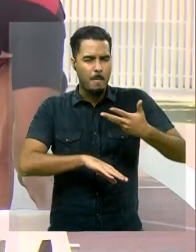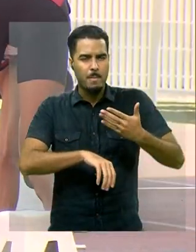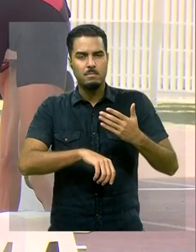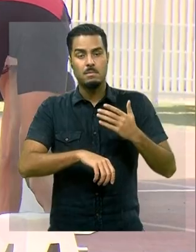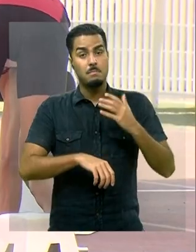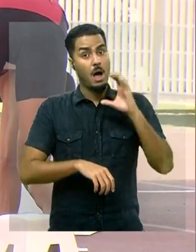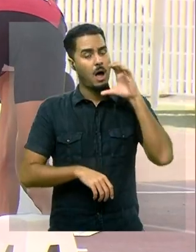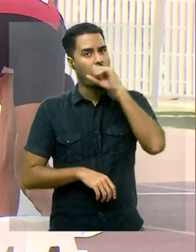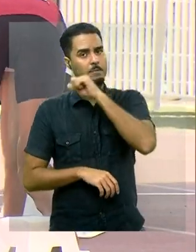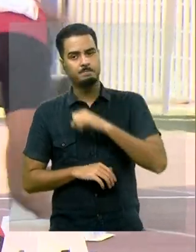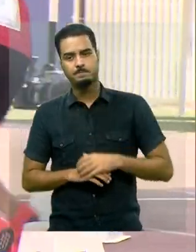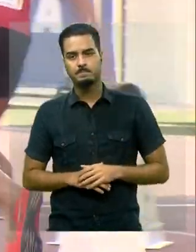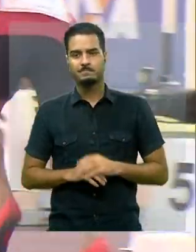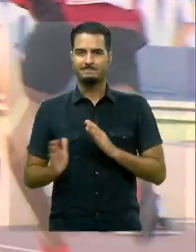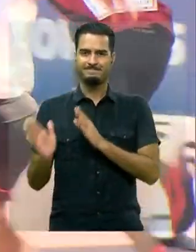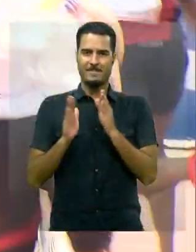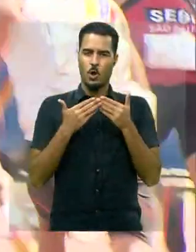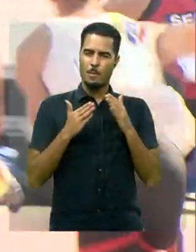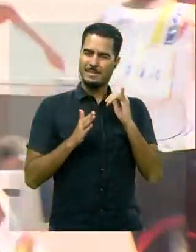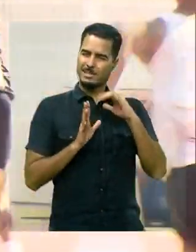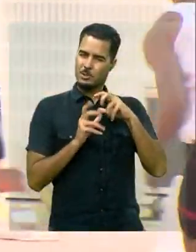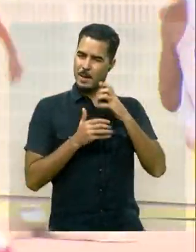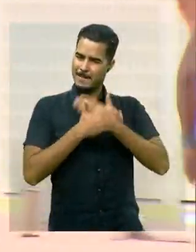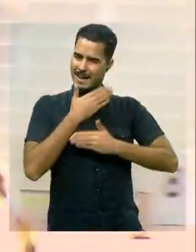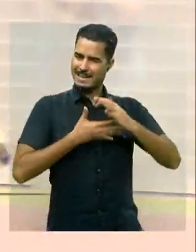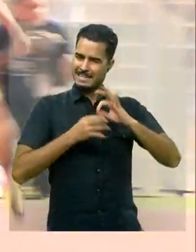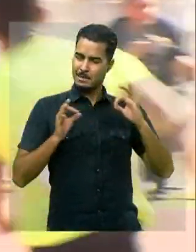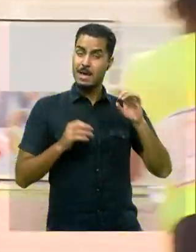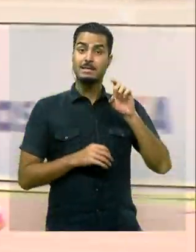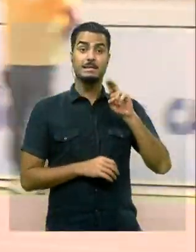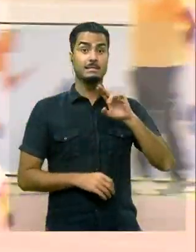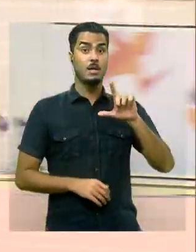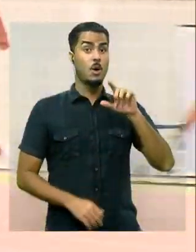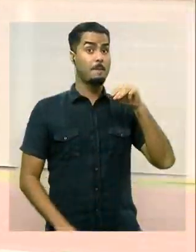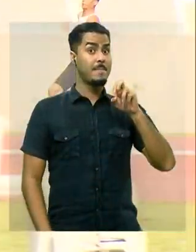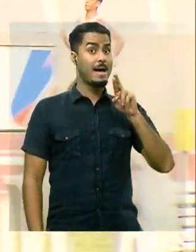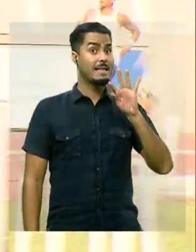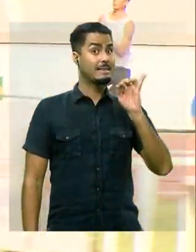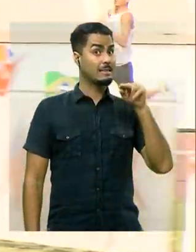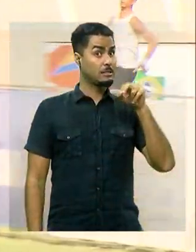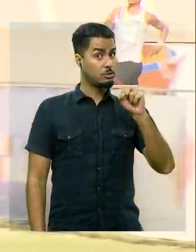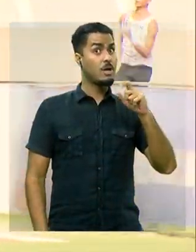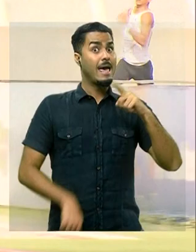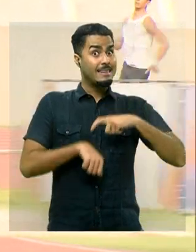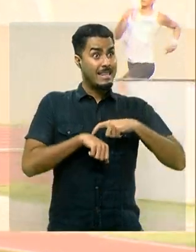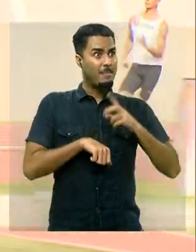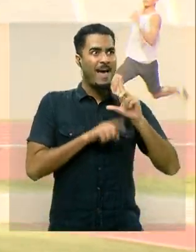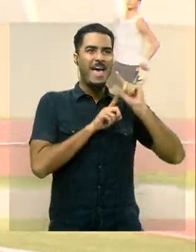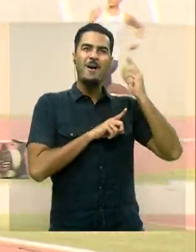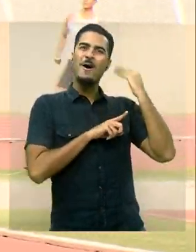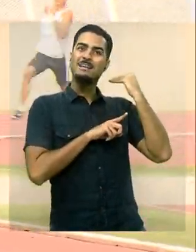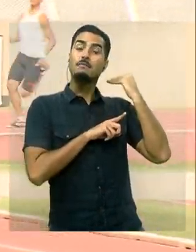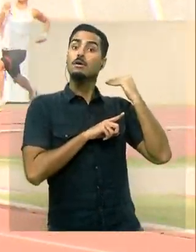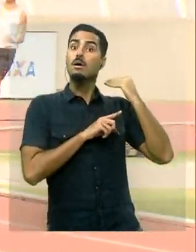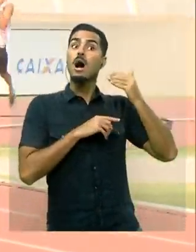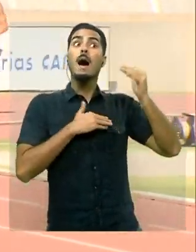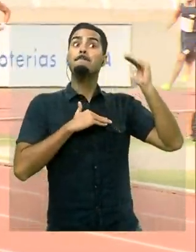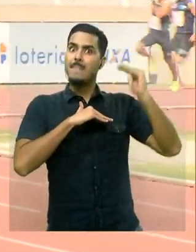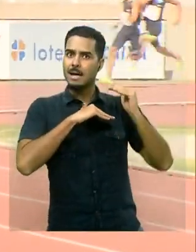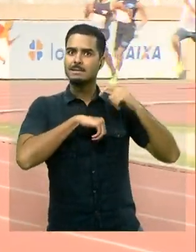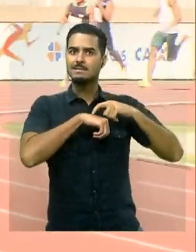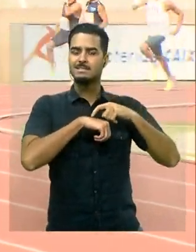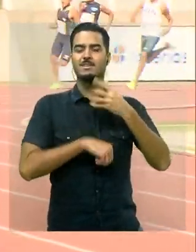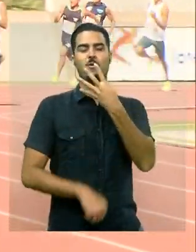Open Internacional Paralímpico, destaque para Daniel Martins. Ele baixou seu próprio recorde mundial e venceu